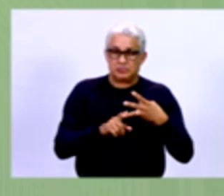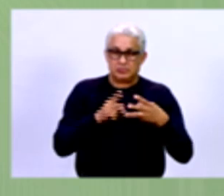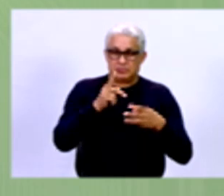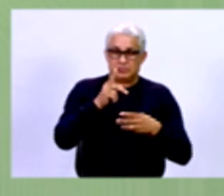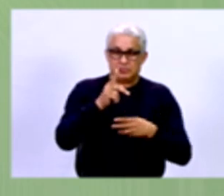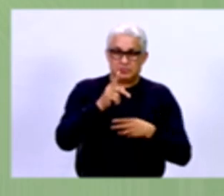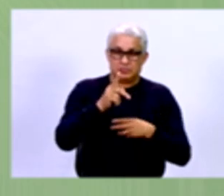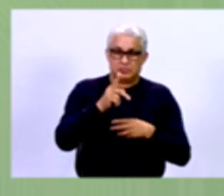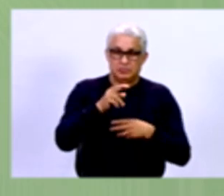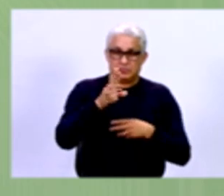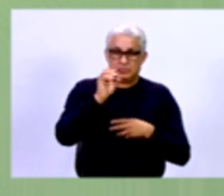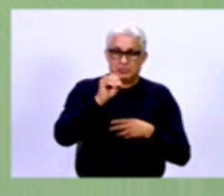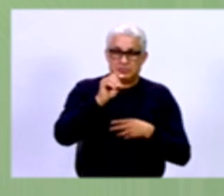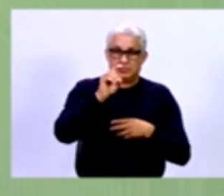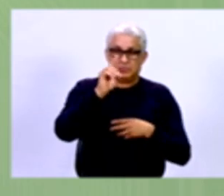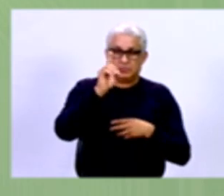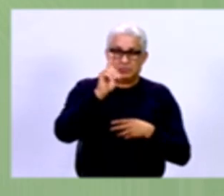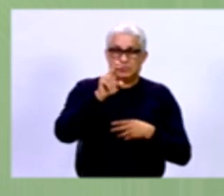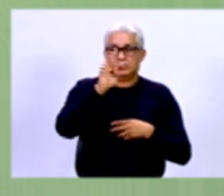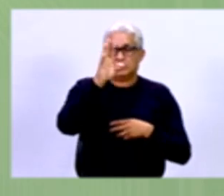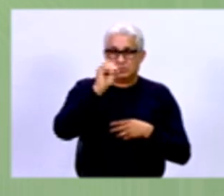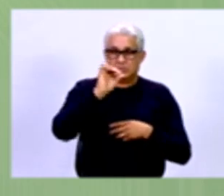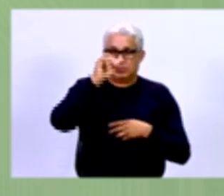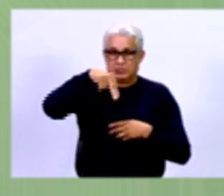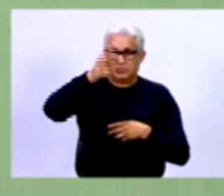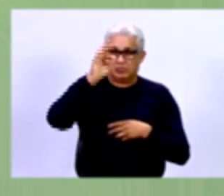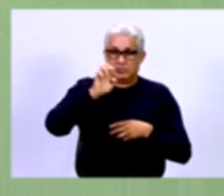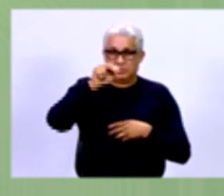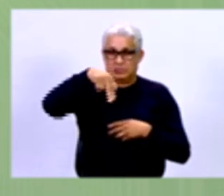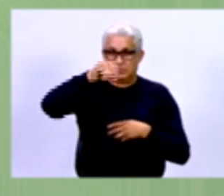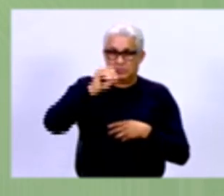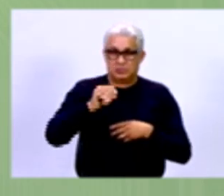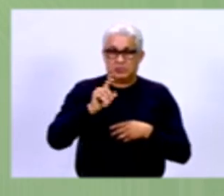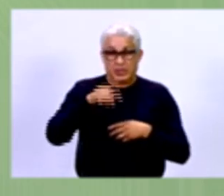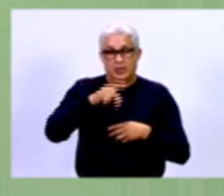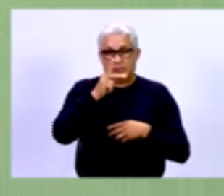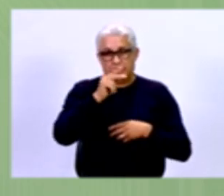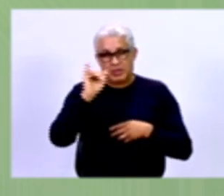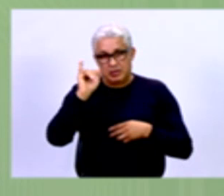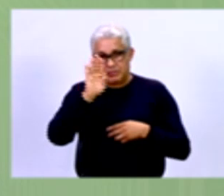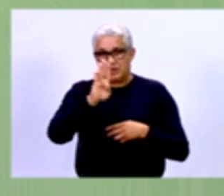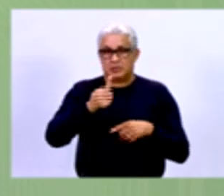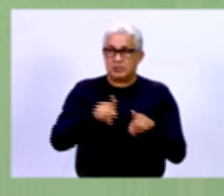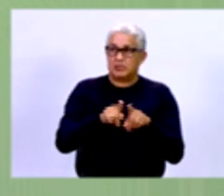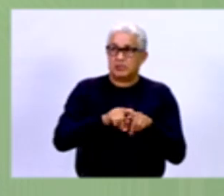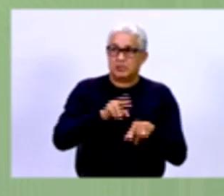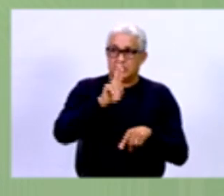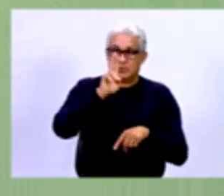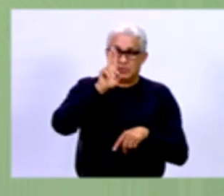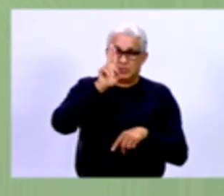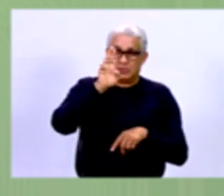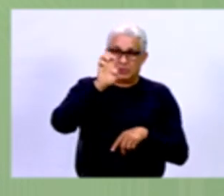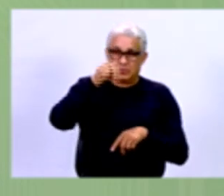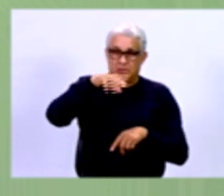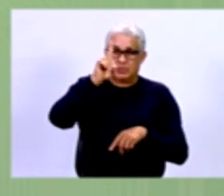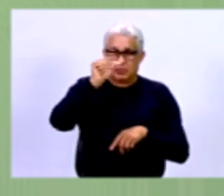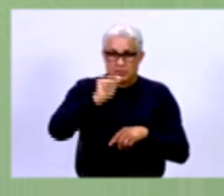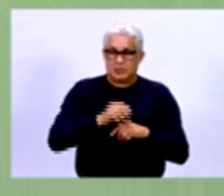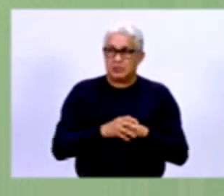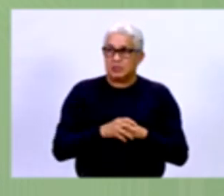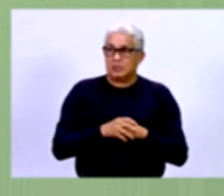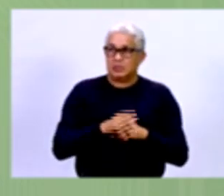o valor do produto é o PIB, como a professora já chamou. O valor da renda, a ótica da